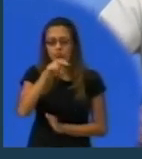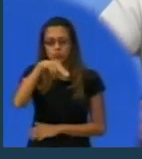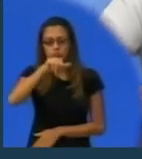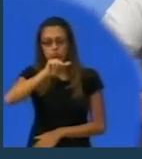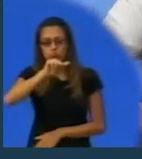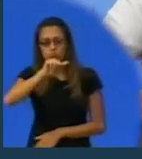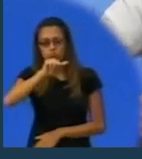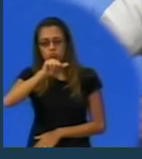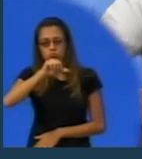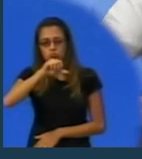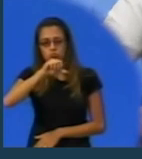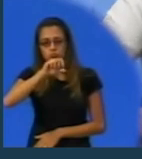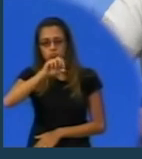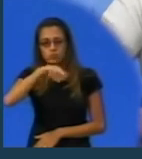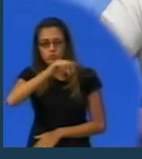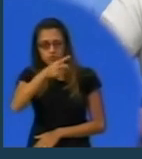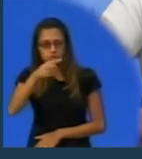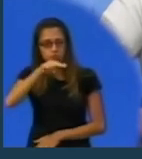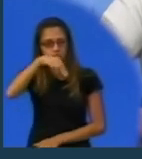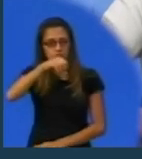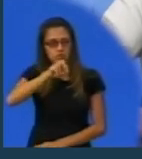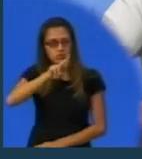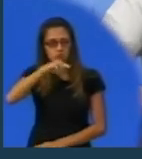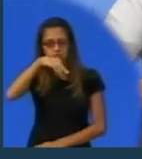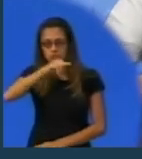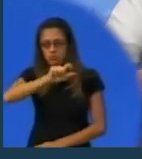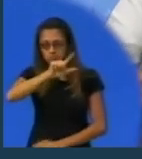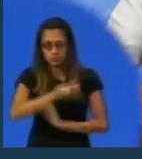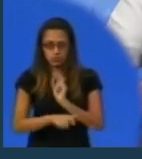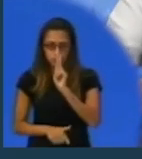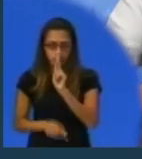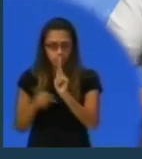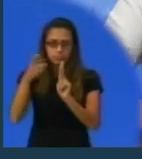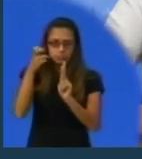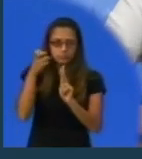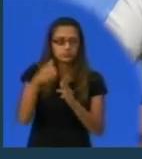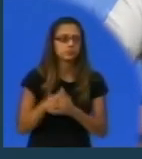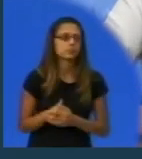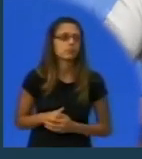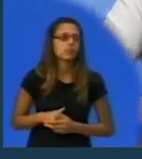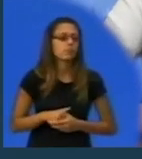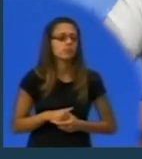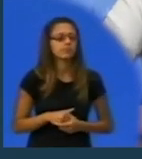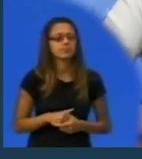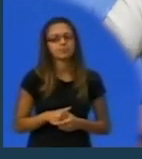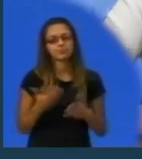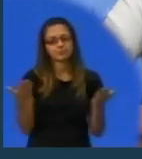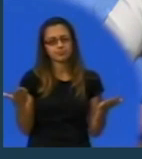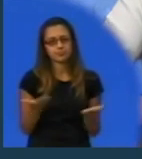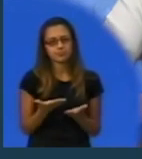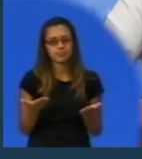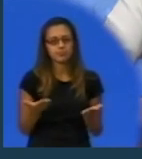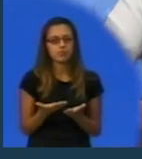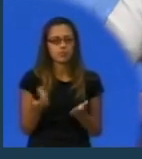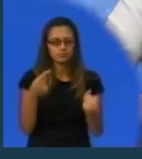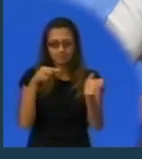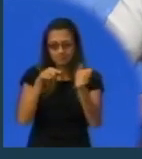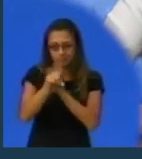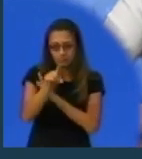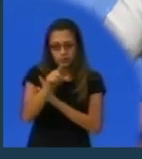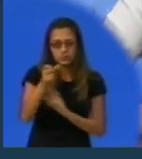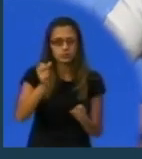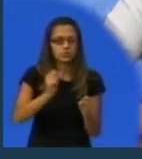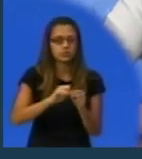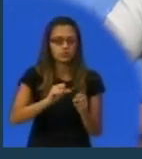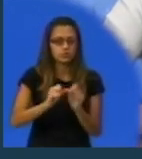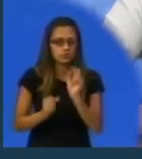normal. Então, a normalidade é avaliada por esse padrão aí de significância. Vamos ver esses conceitos agora por meio de